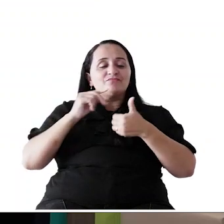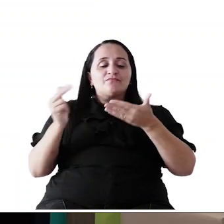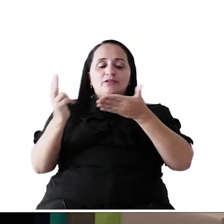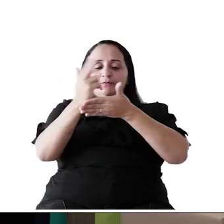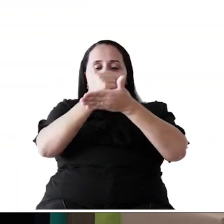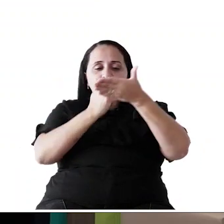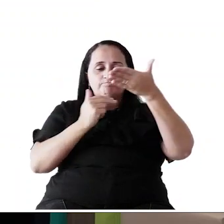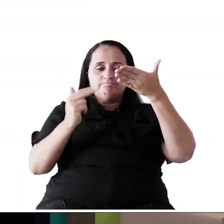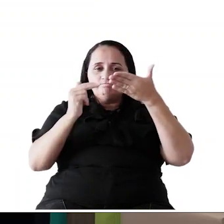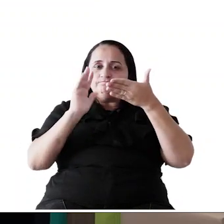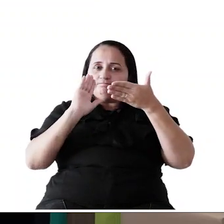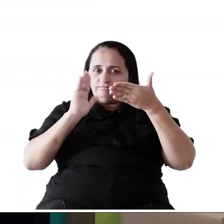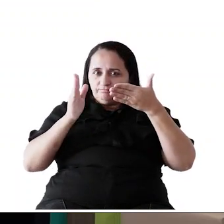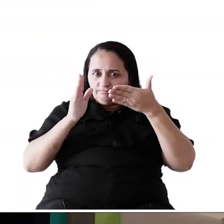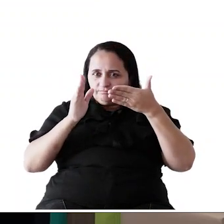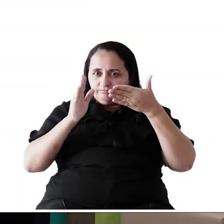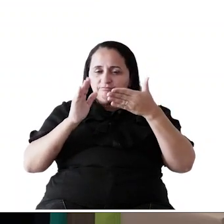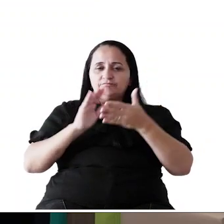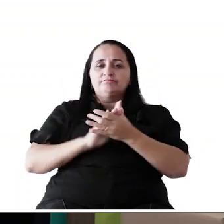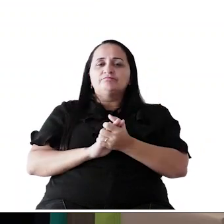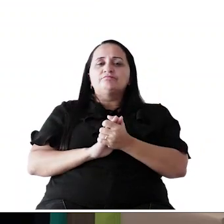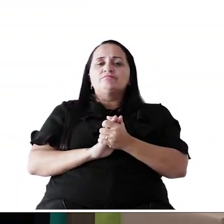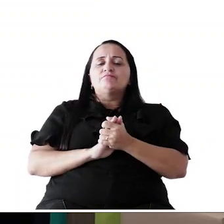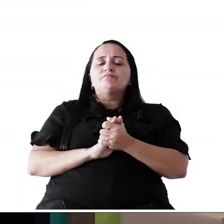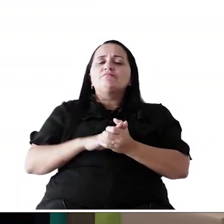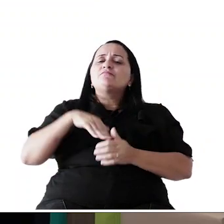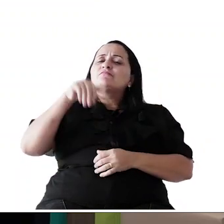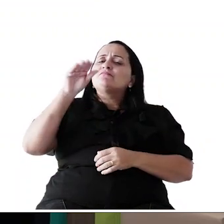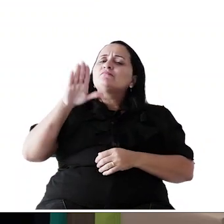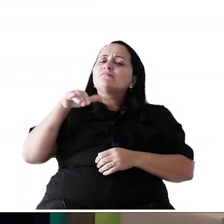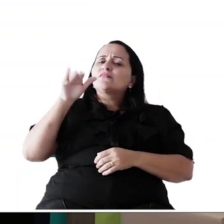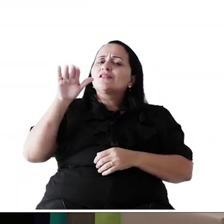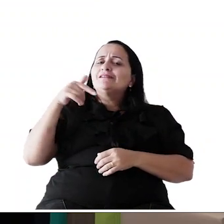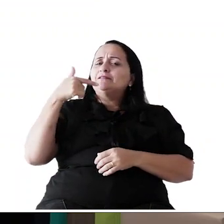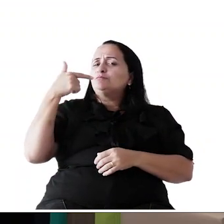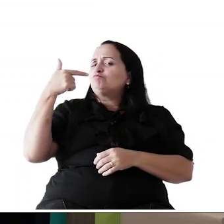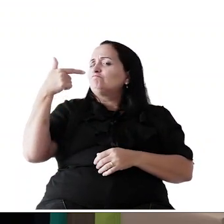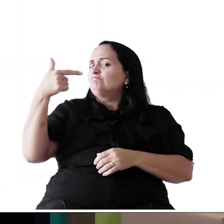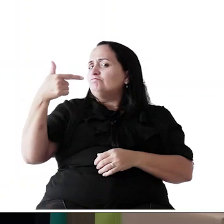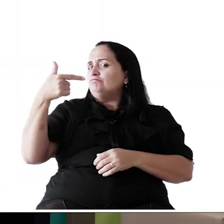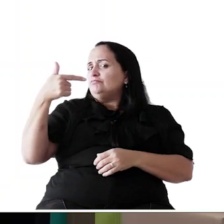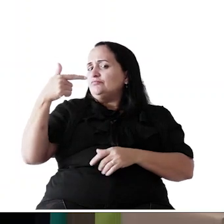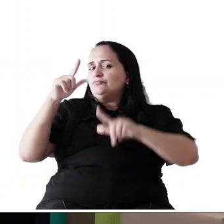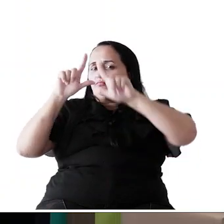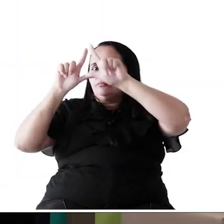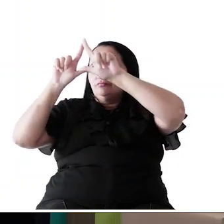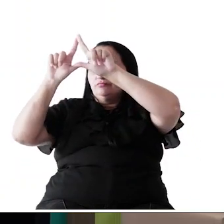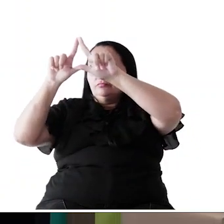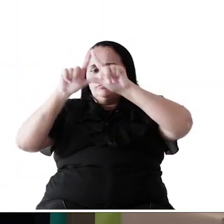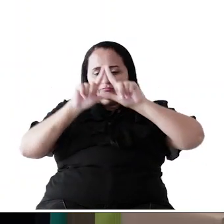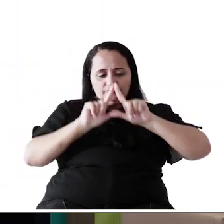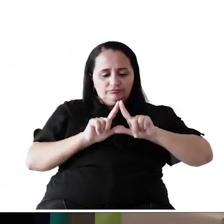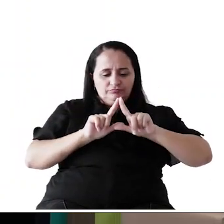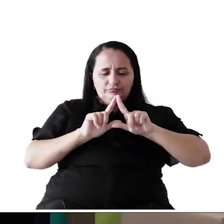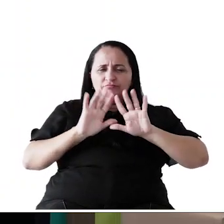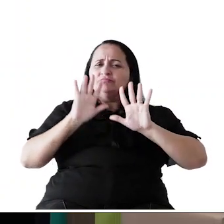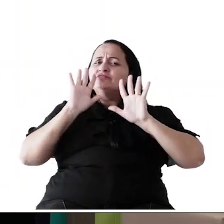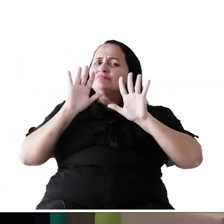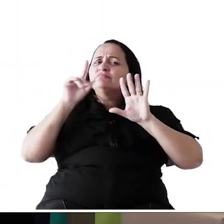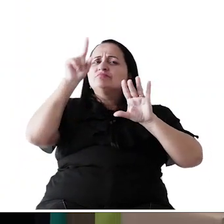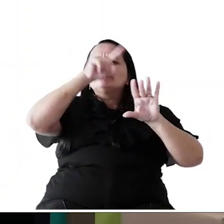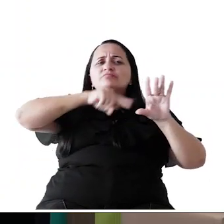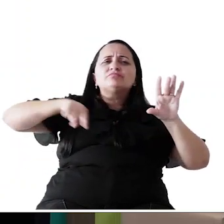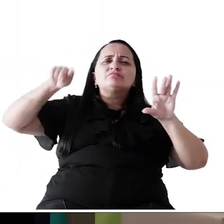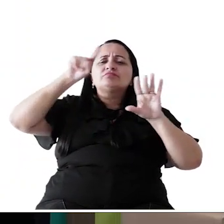nessa figura? Apenas 2. E vocês já conseguiram identificar quantas partes tem esse